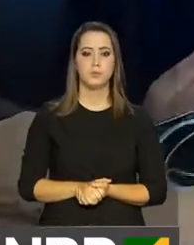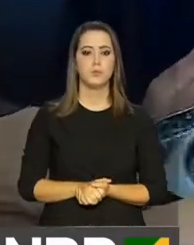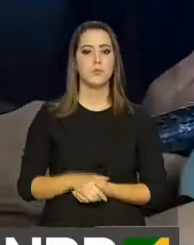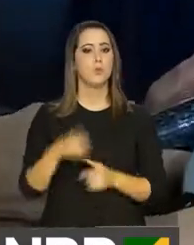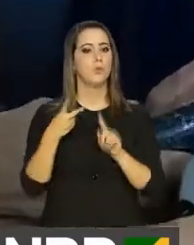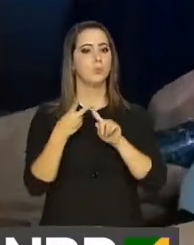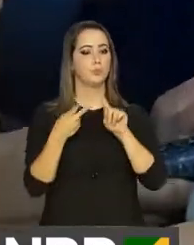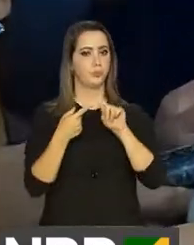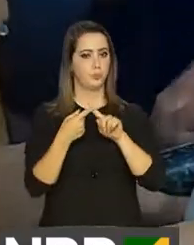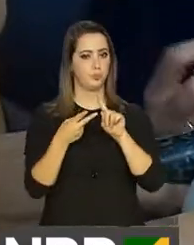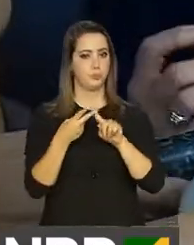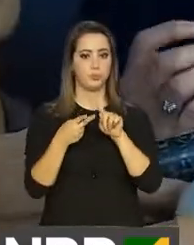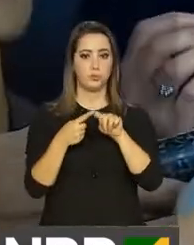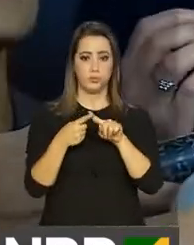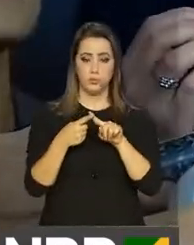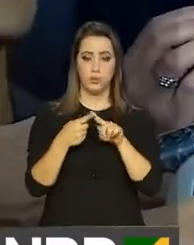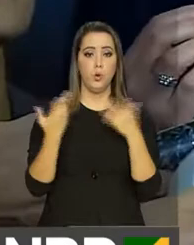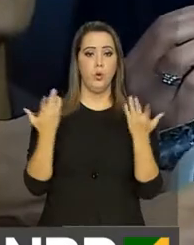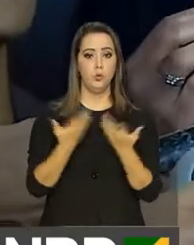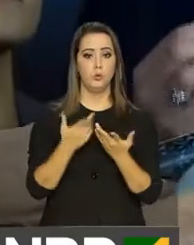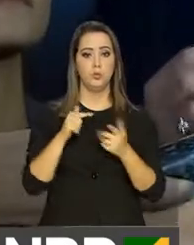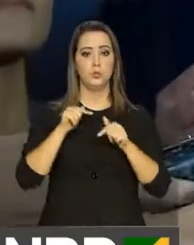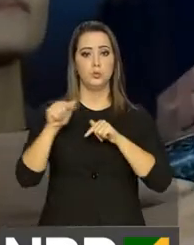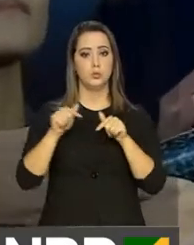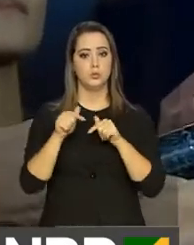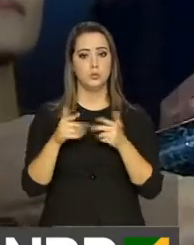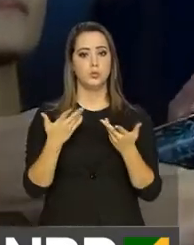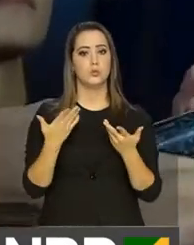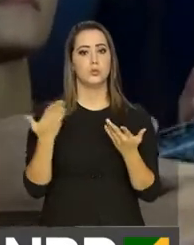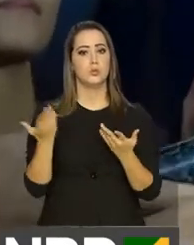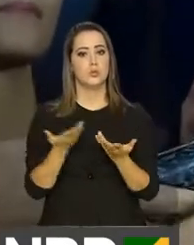Duas questões foram tratadas no dia de hoje.